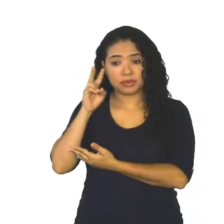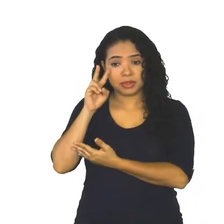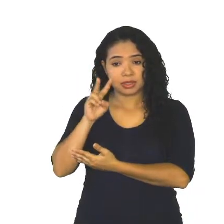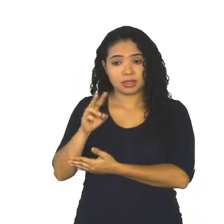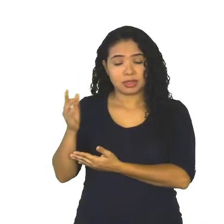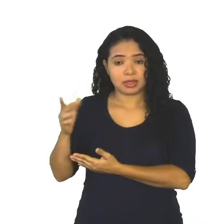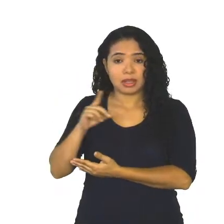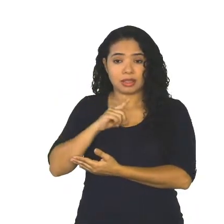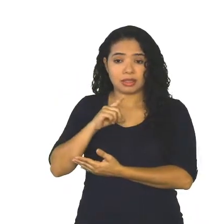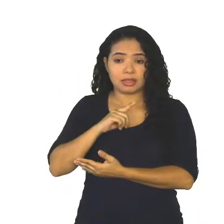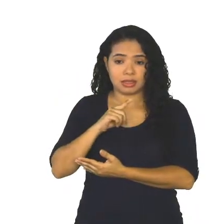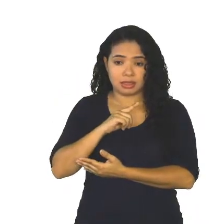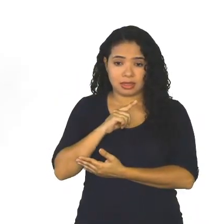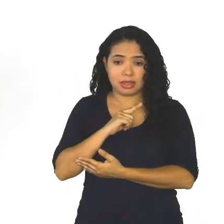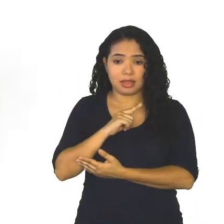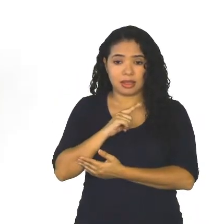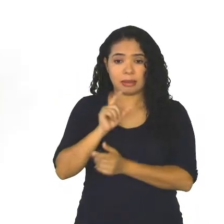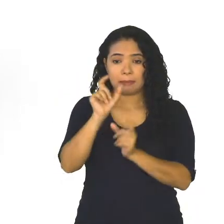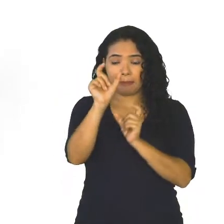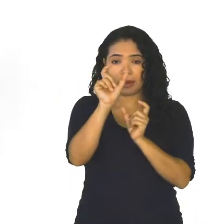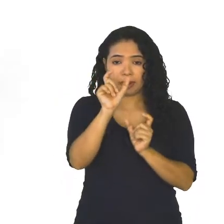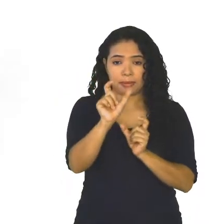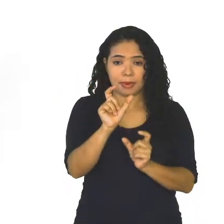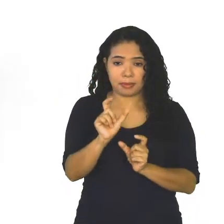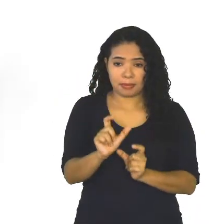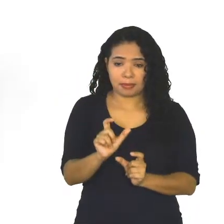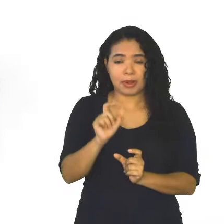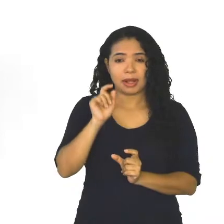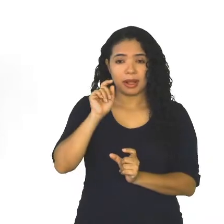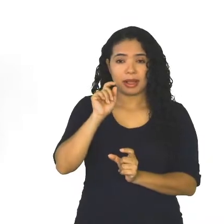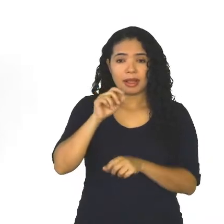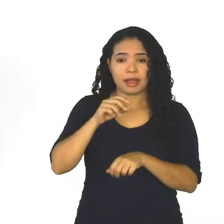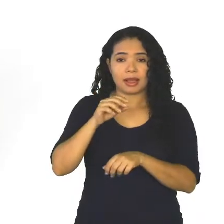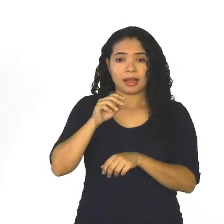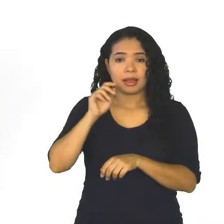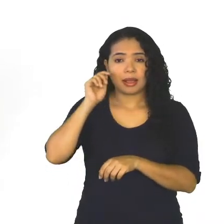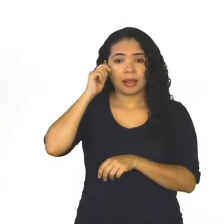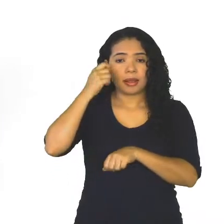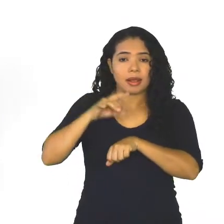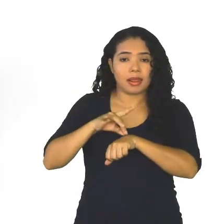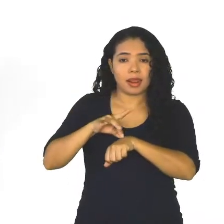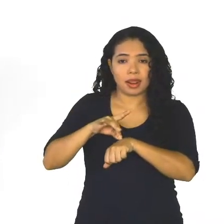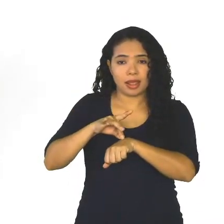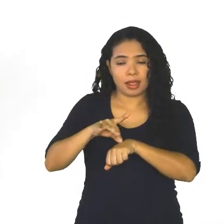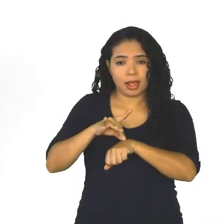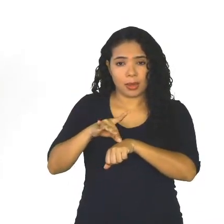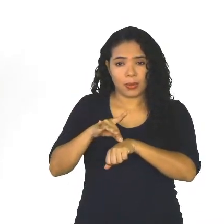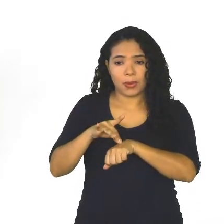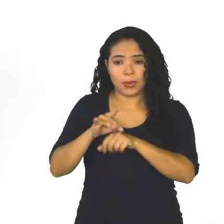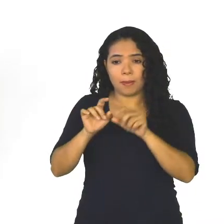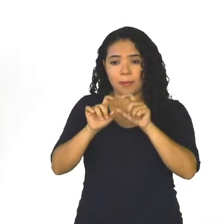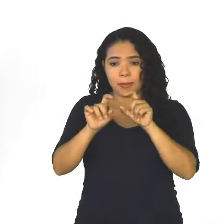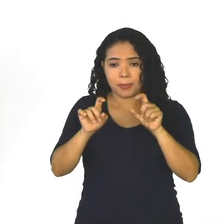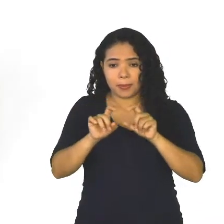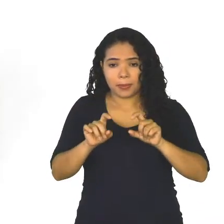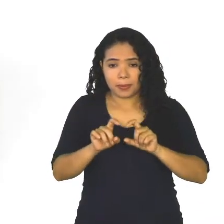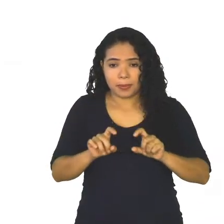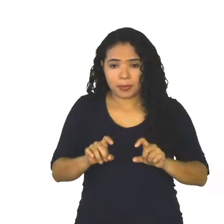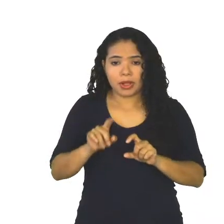umas palavrinhas em destaque, né? Em negrito e sublinhadas. Tem aí a palavrinha